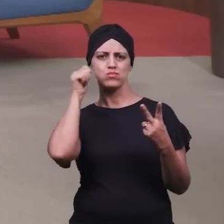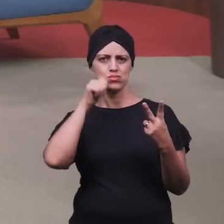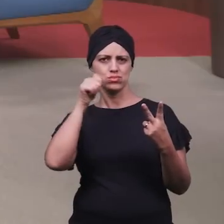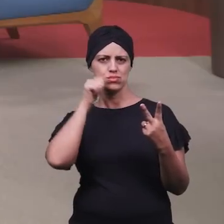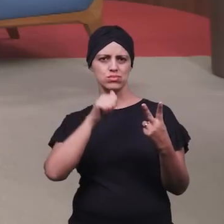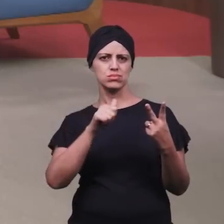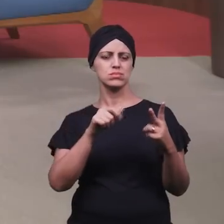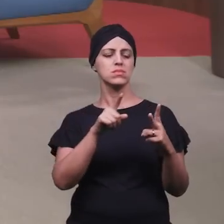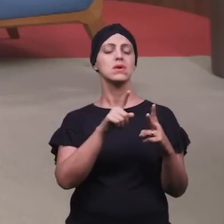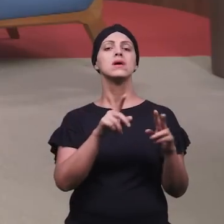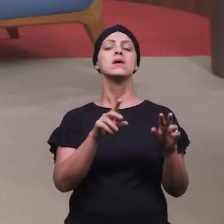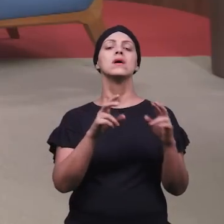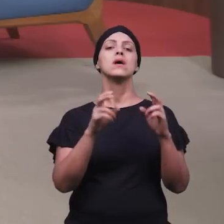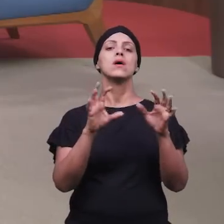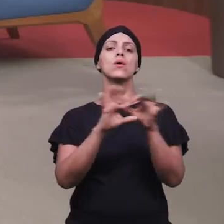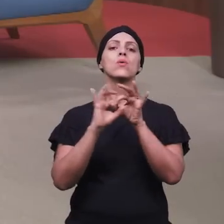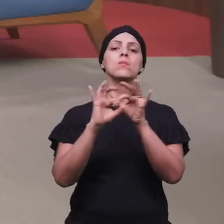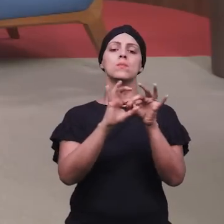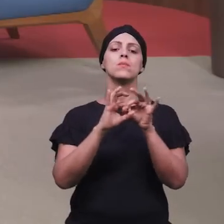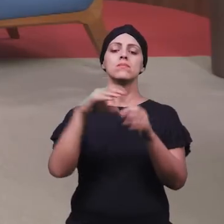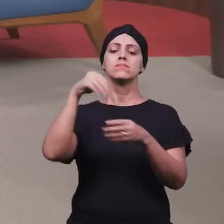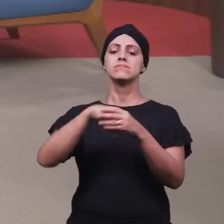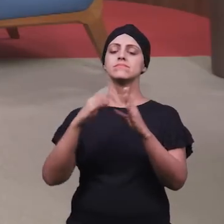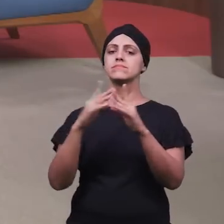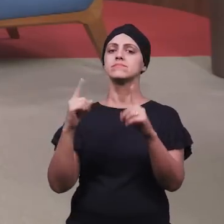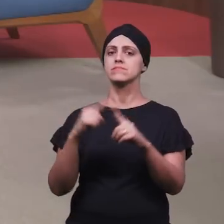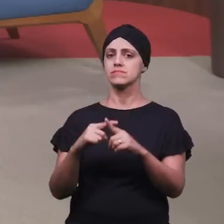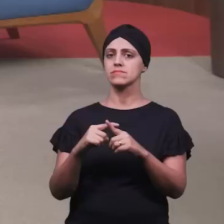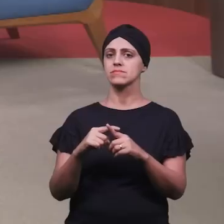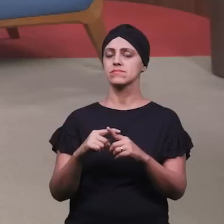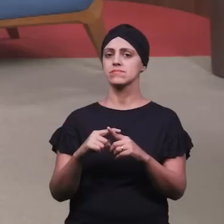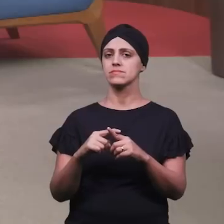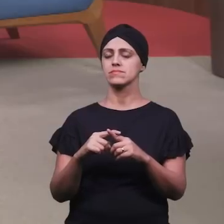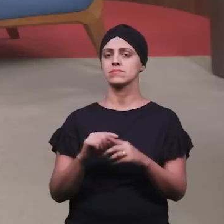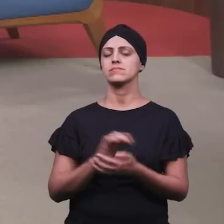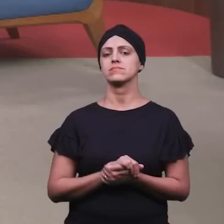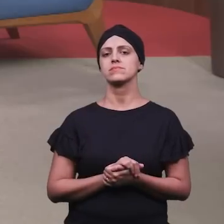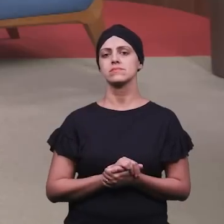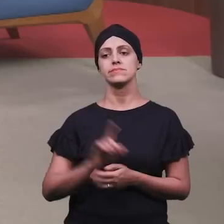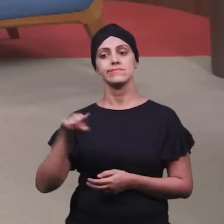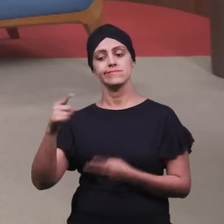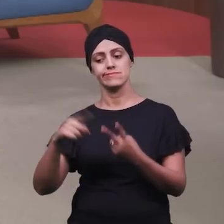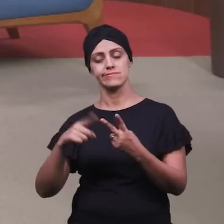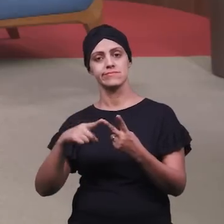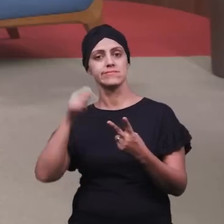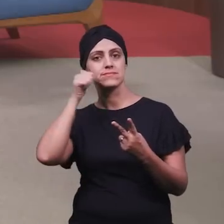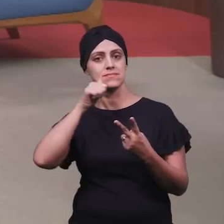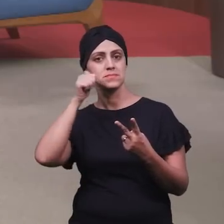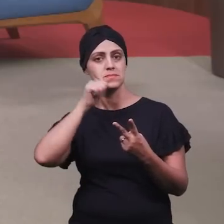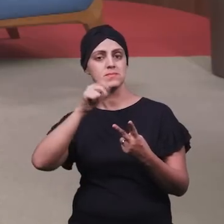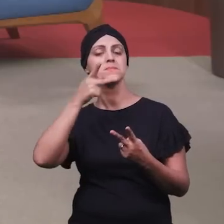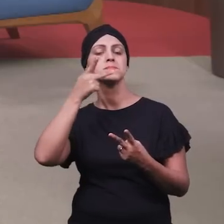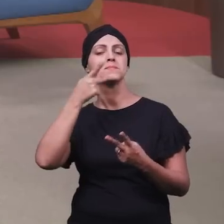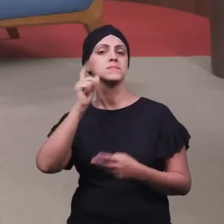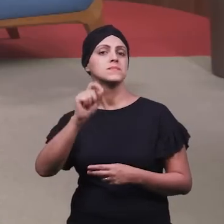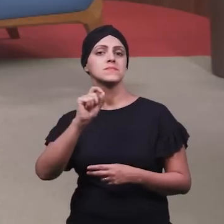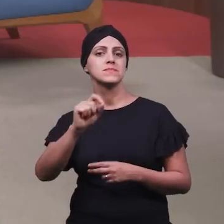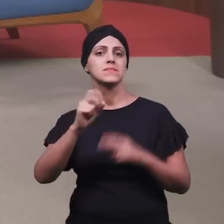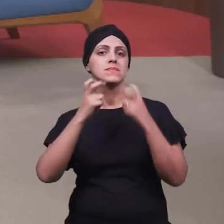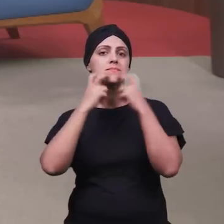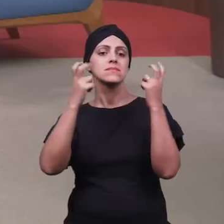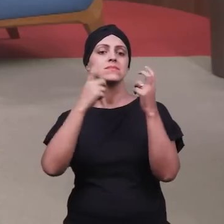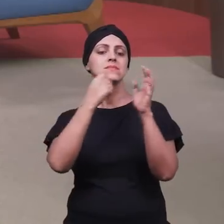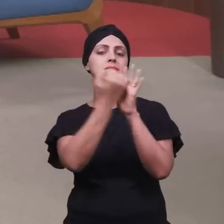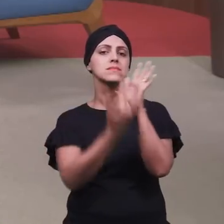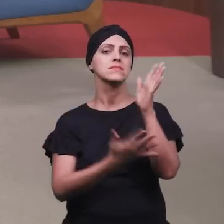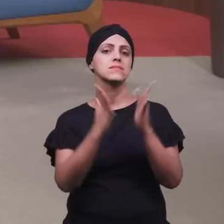a mesma coisa que a Nélia colocou, e comunhão no corpo. Já a Nélia